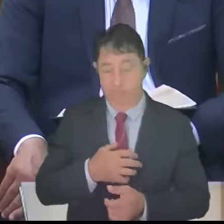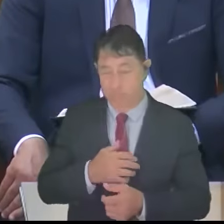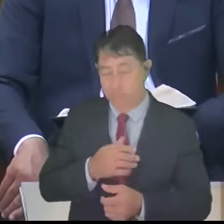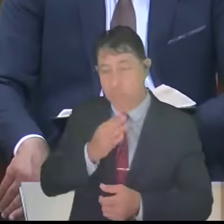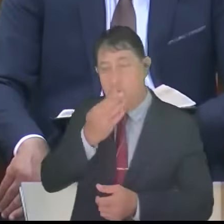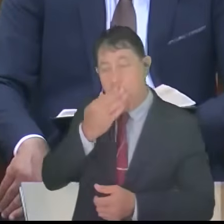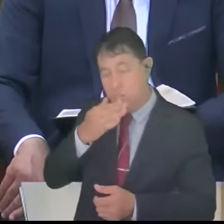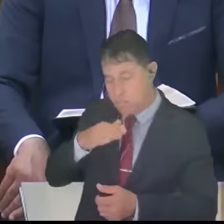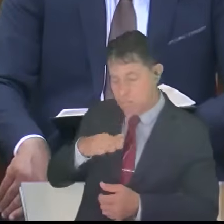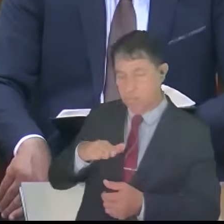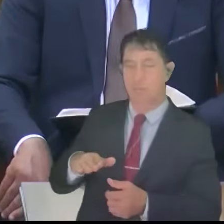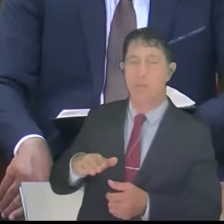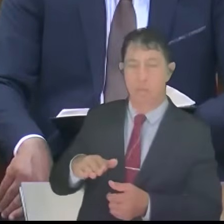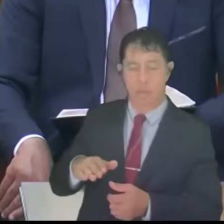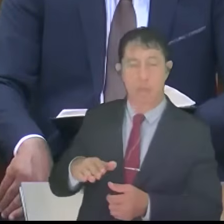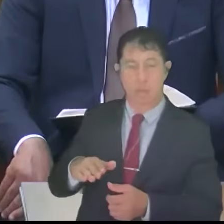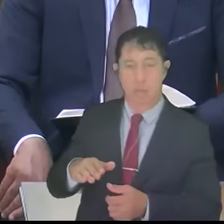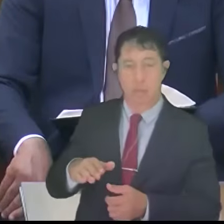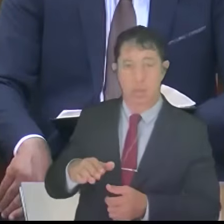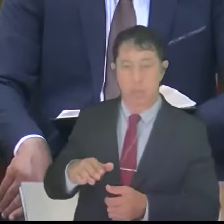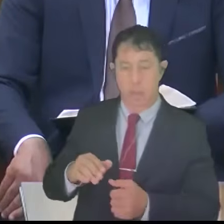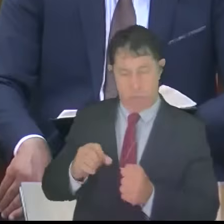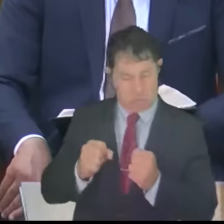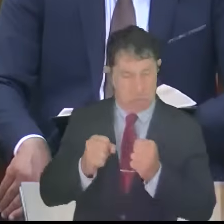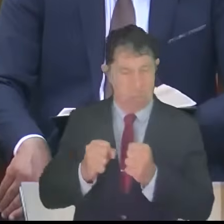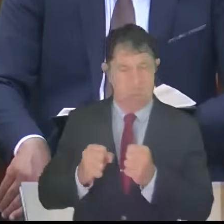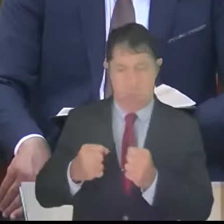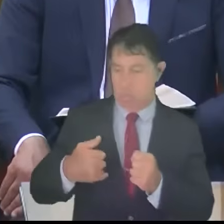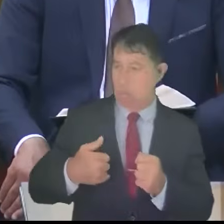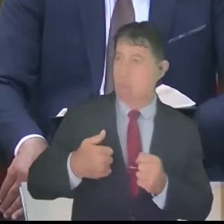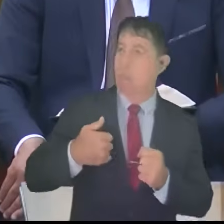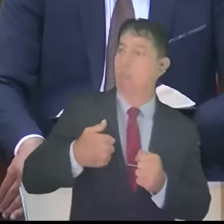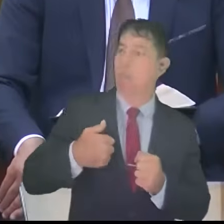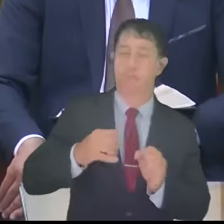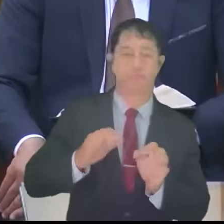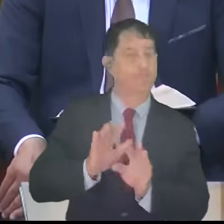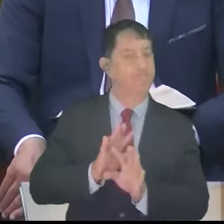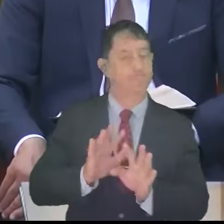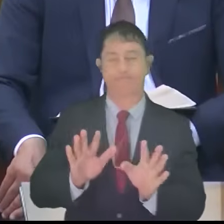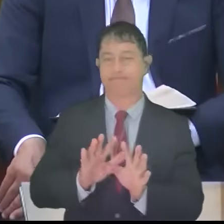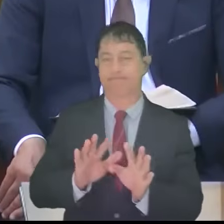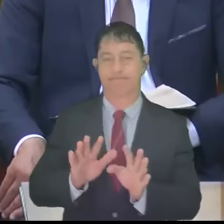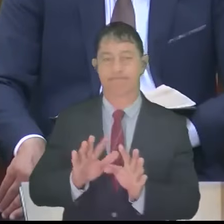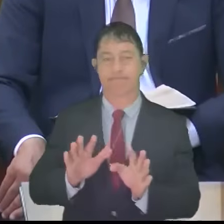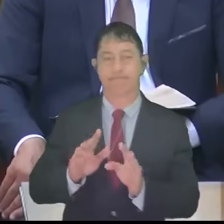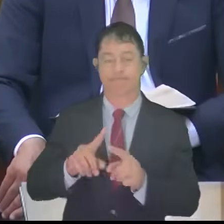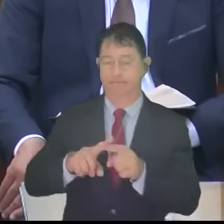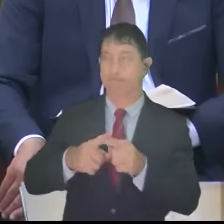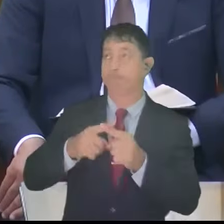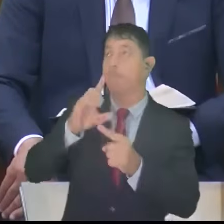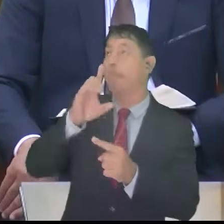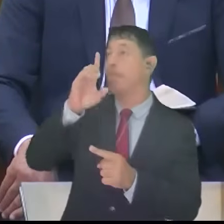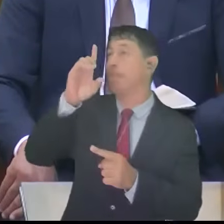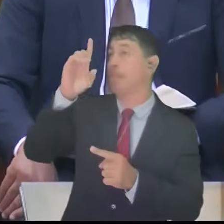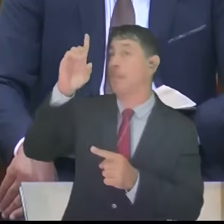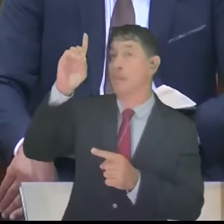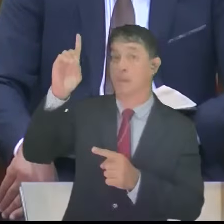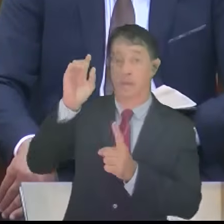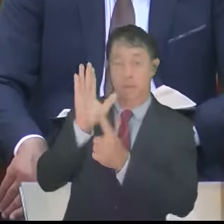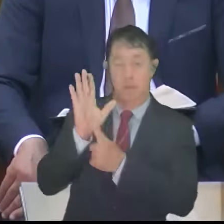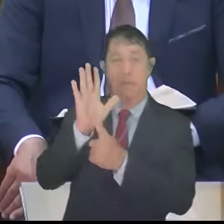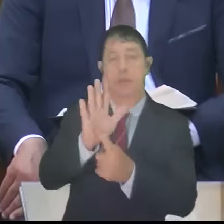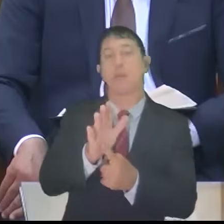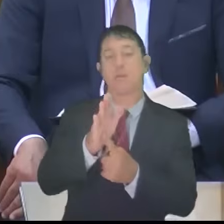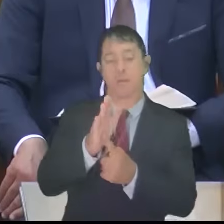Pai eterno. Nesta noite, Deus oculta dos metidos a sábios, mas revela aos